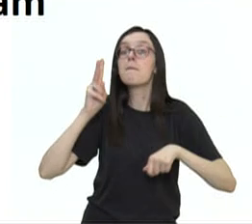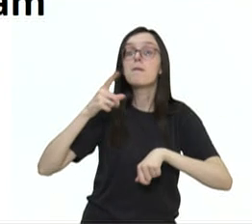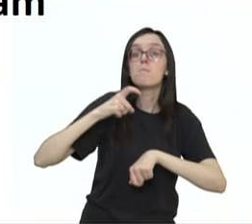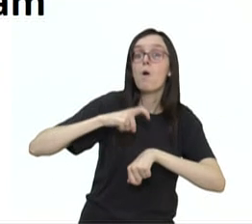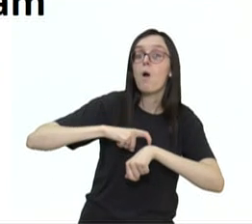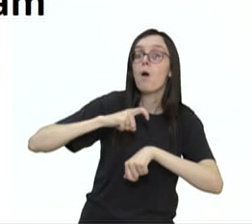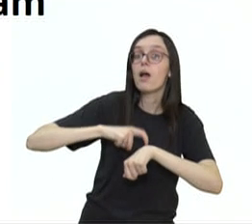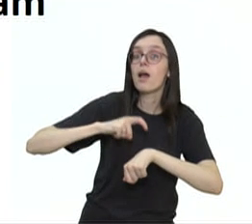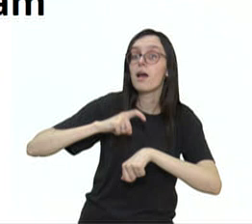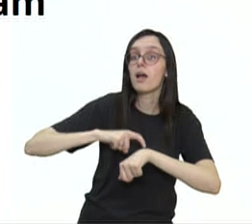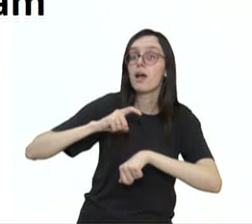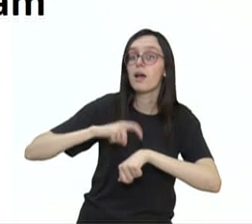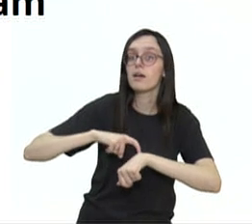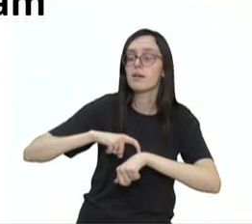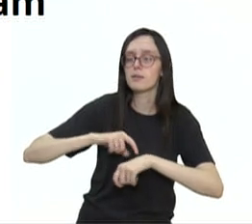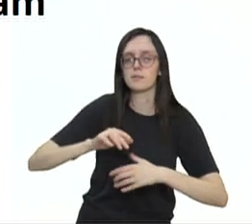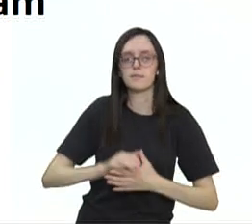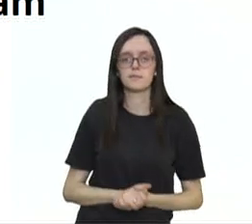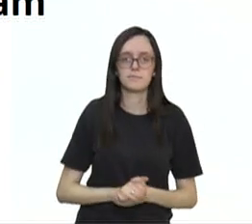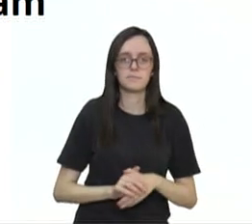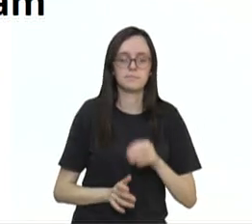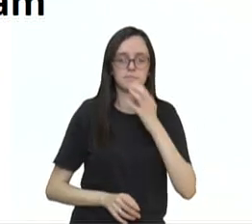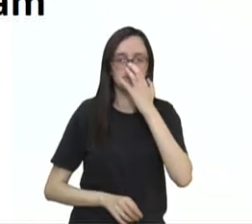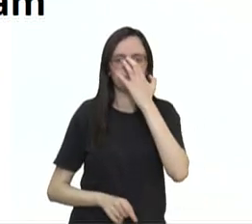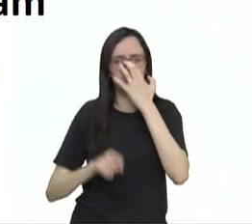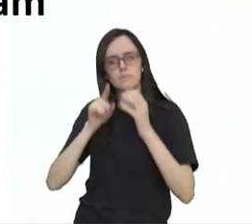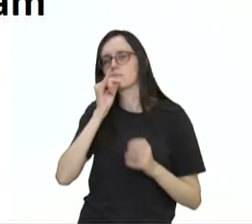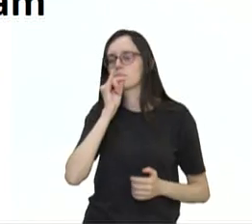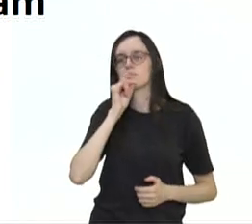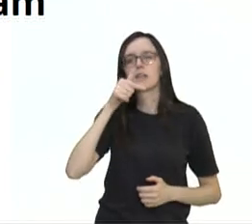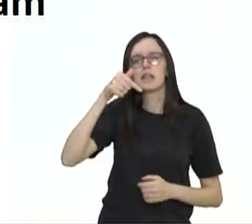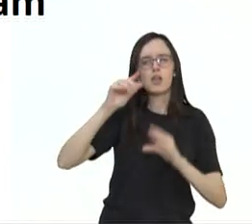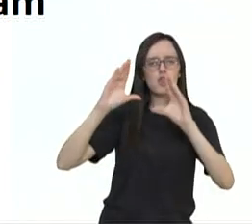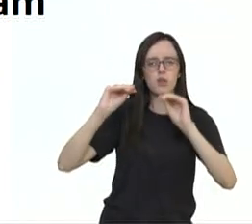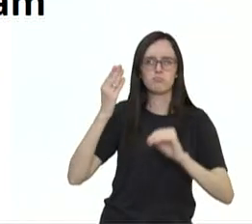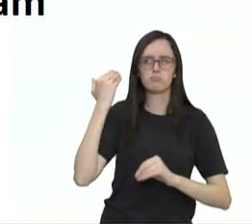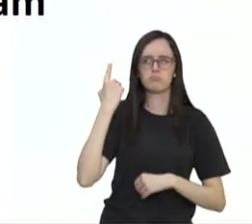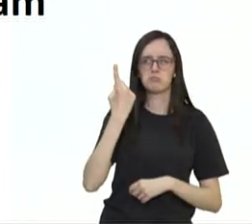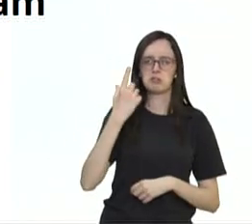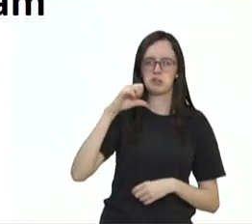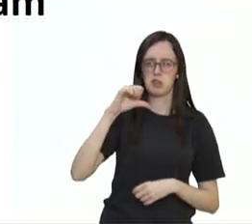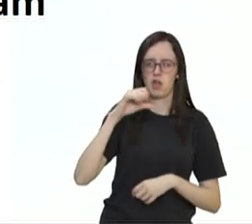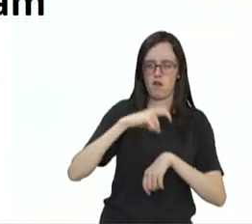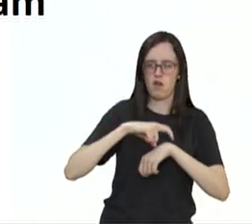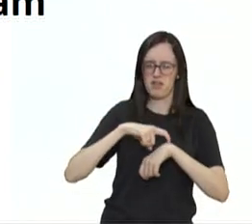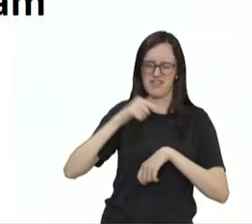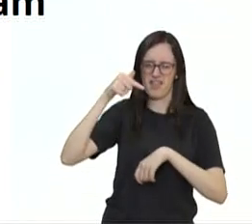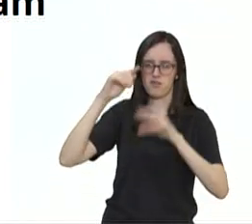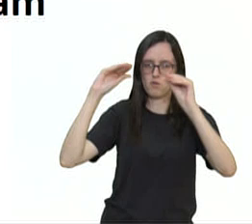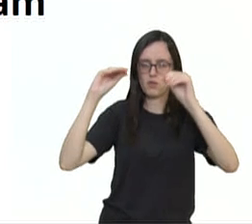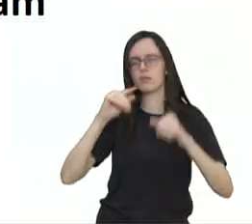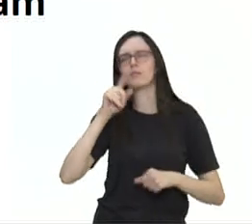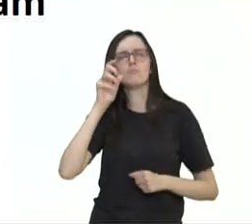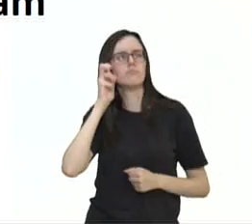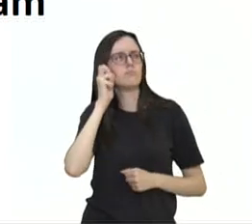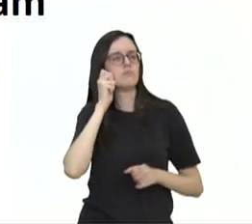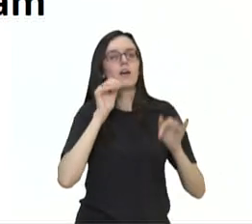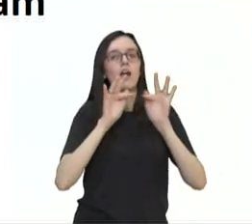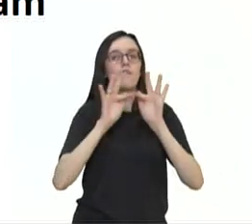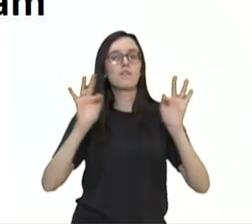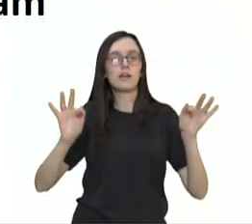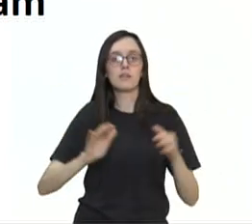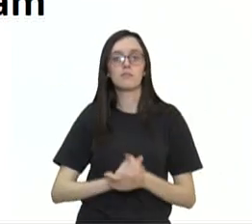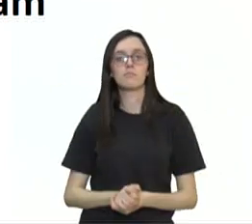horário. Você provavelmente às 19 horas, até um tempo atrás, ouvia aquela famosa frase,